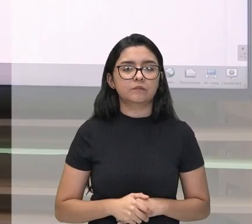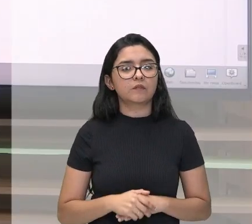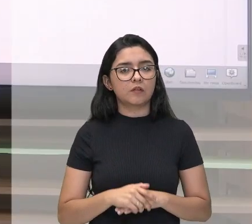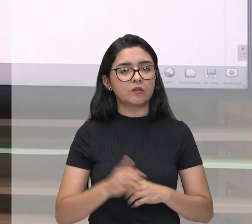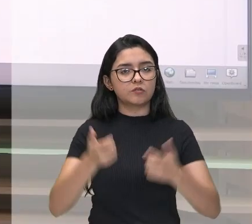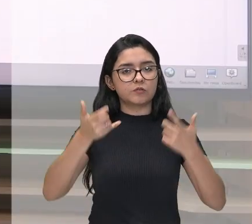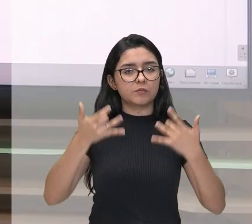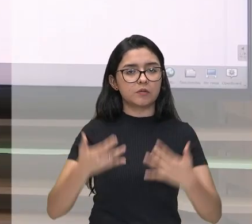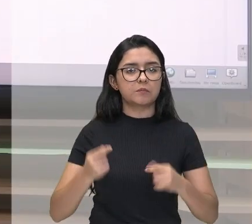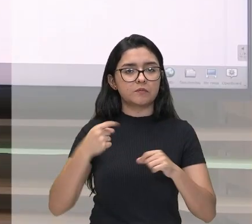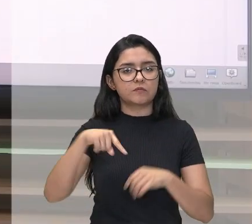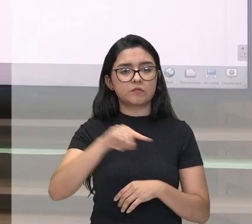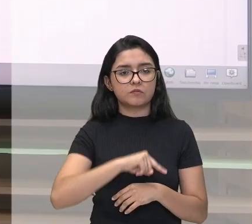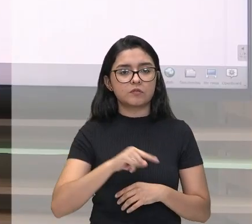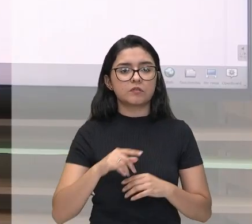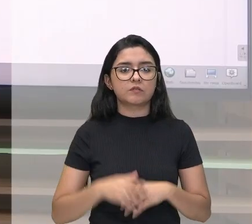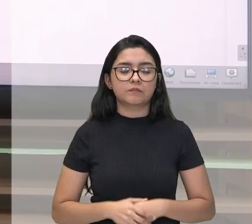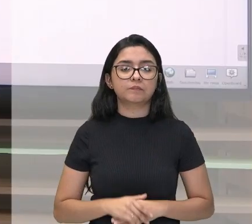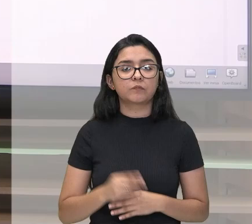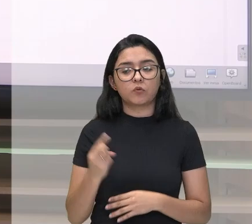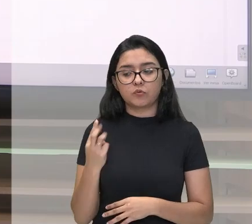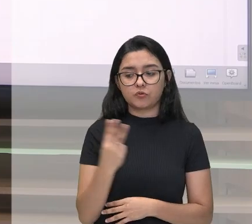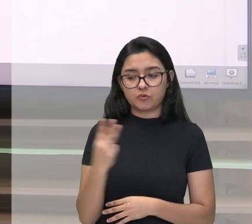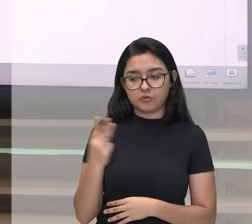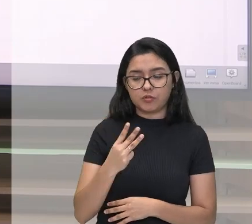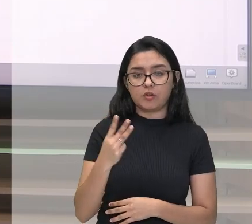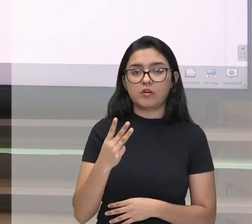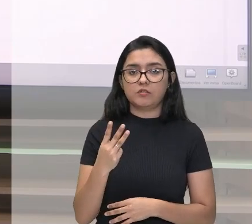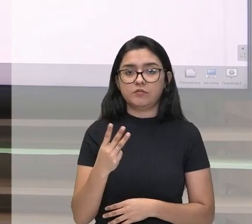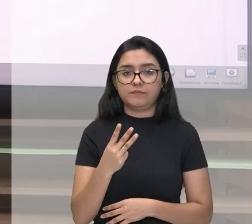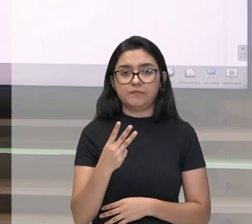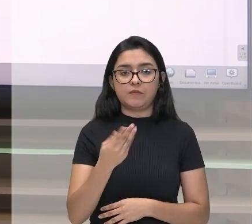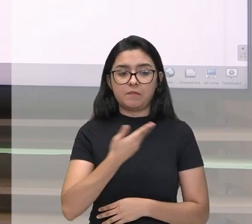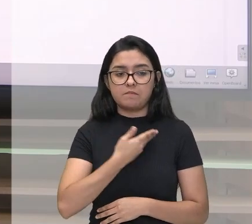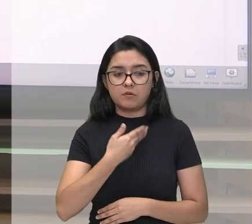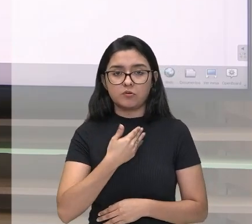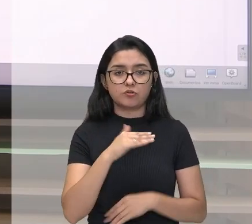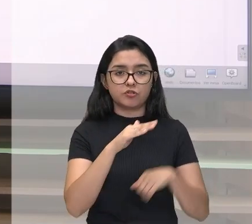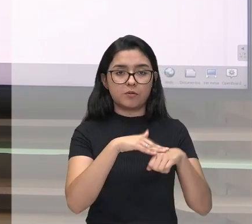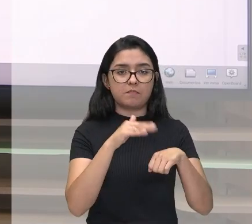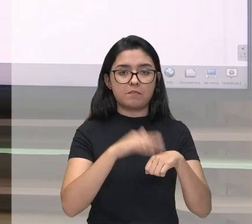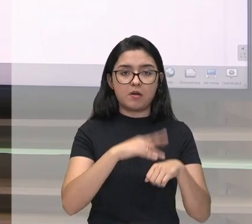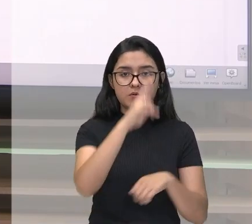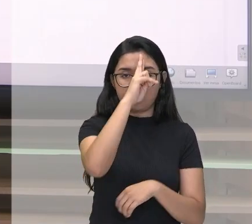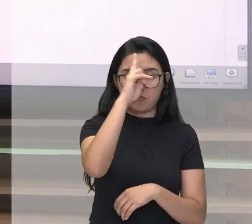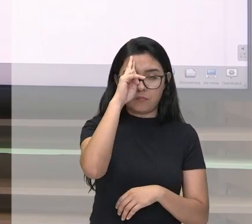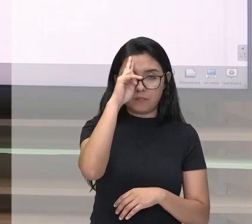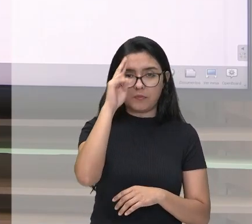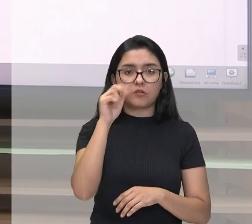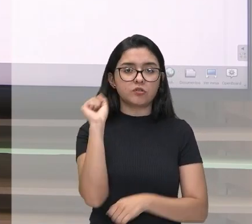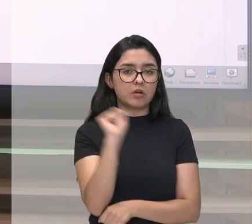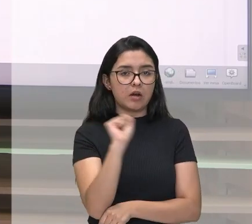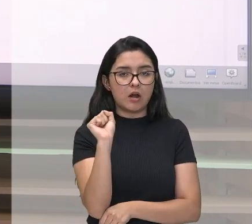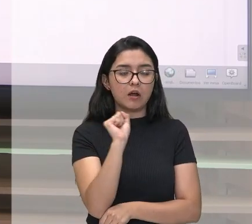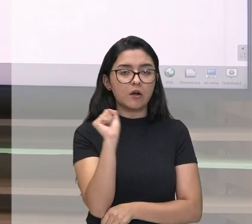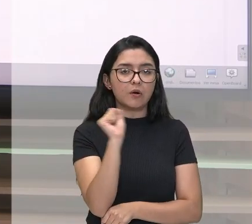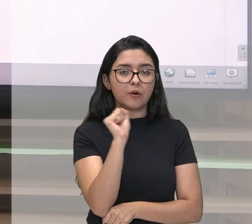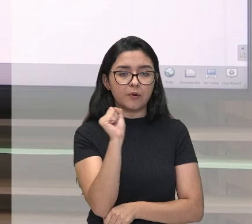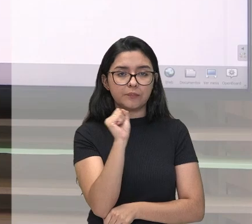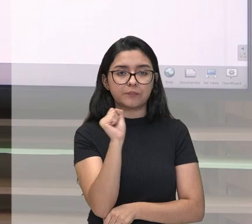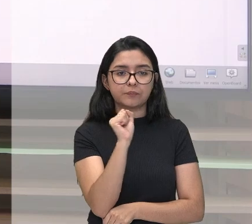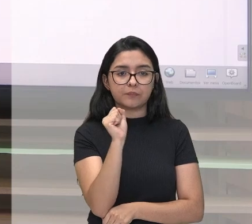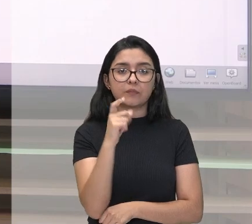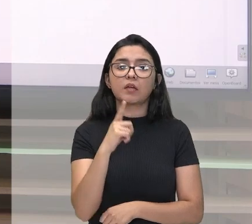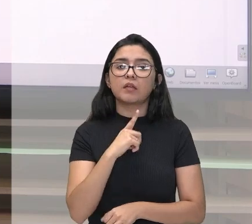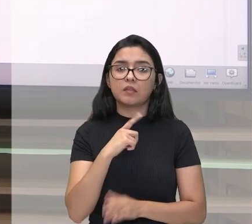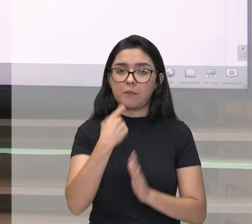Ó. Os amigos pegaram um transporte de aplicativo, né? No transporte de aplicativo tem uma